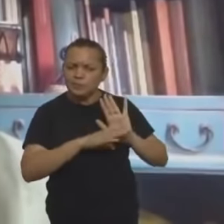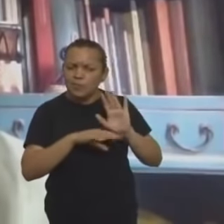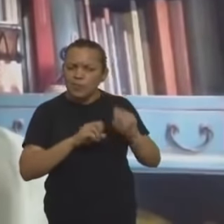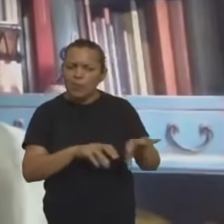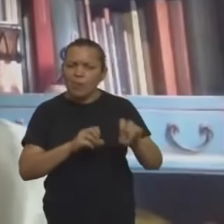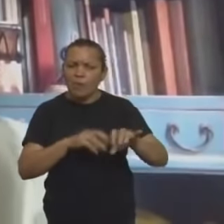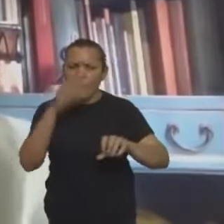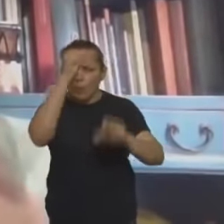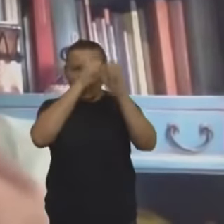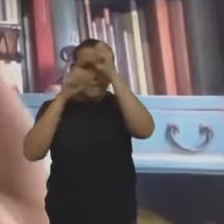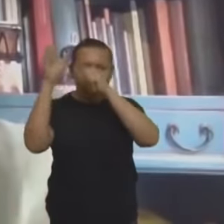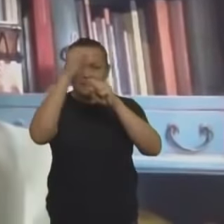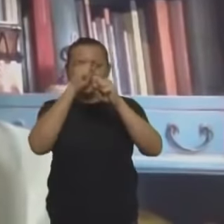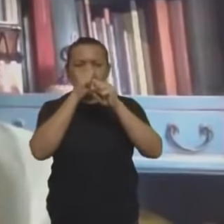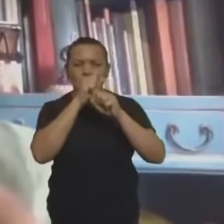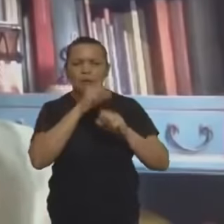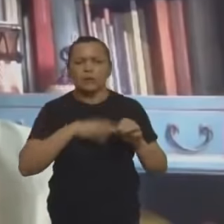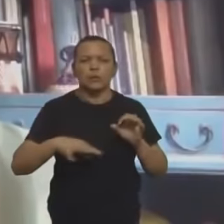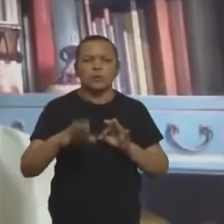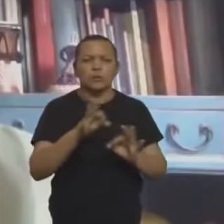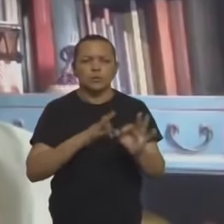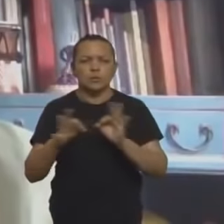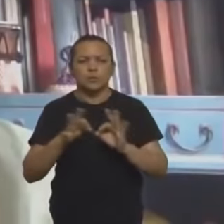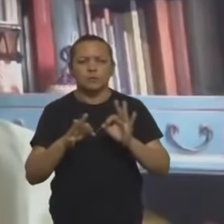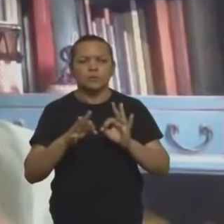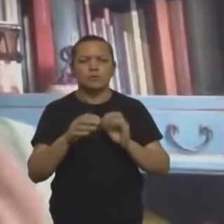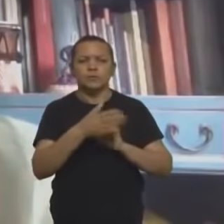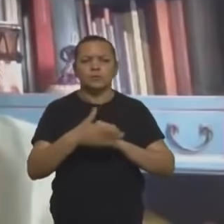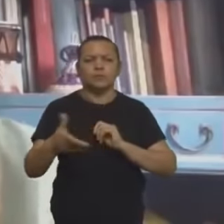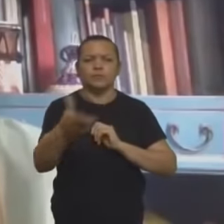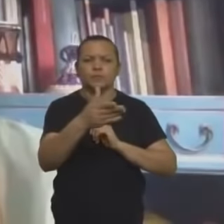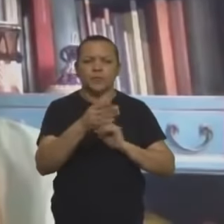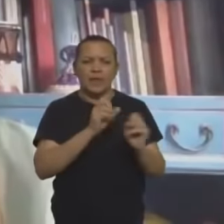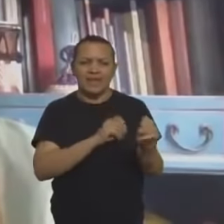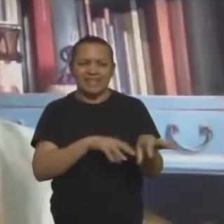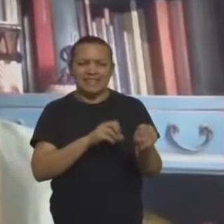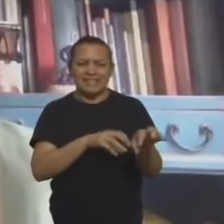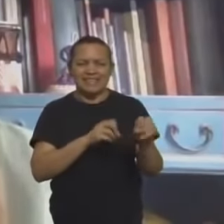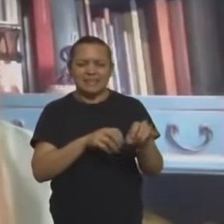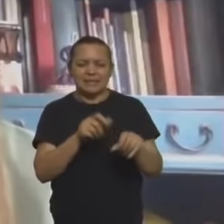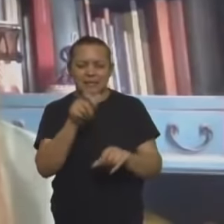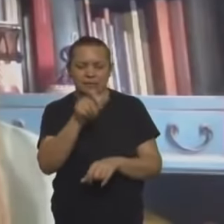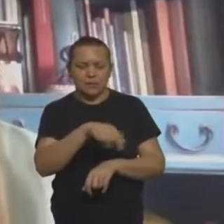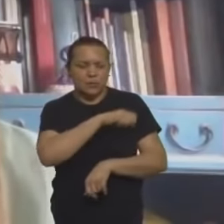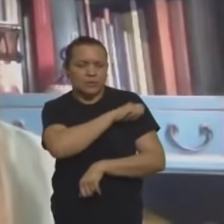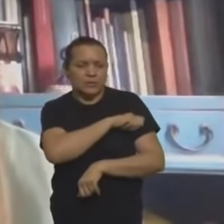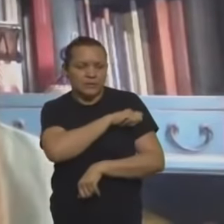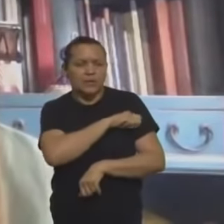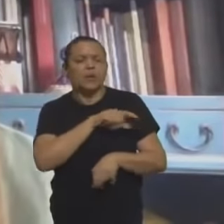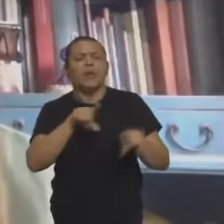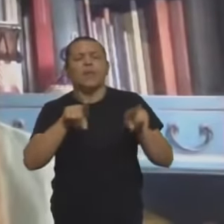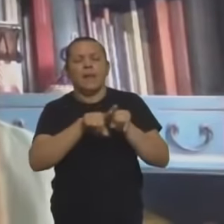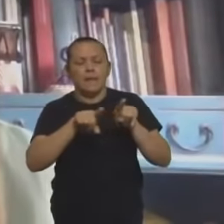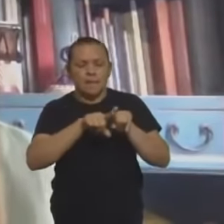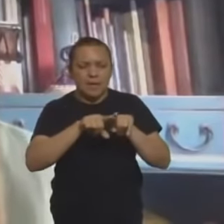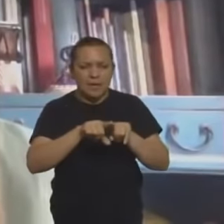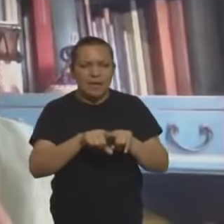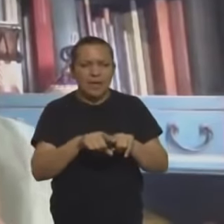ensino-aprendizagem. Todo o processo que vocês vão estar ensinando para os estudantes, vocês também vão